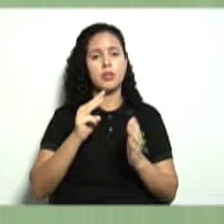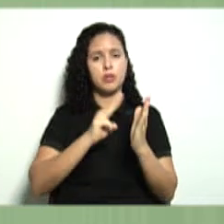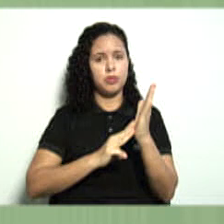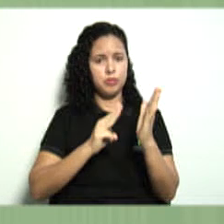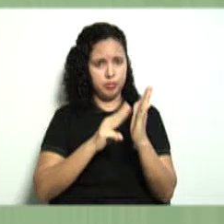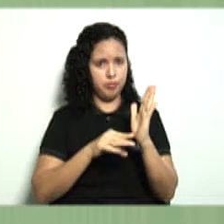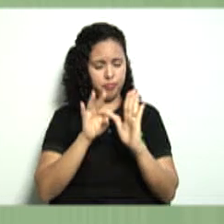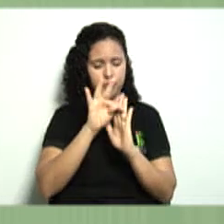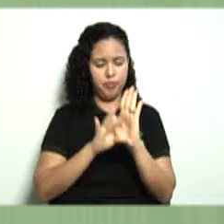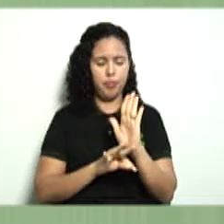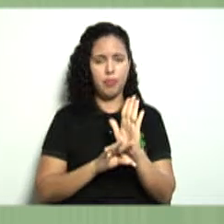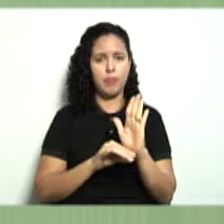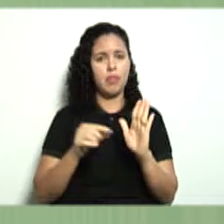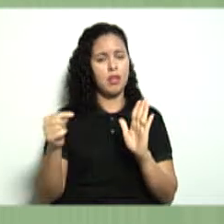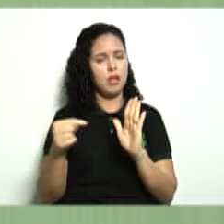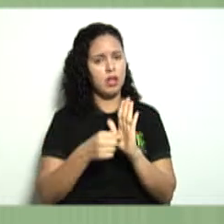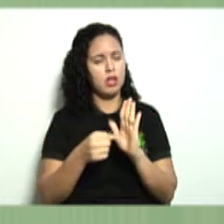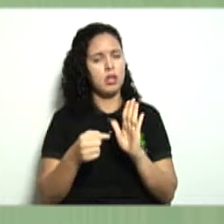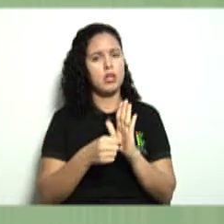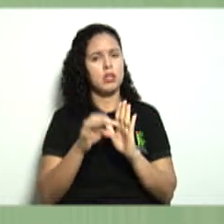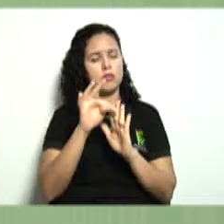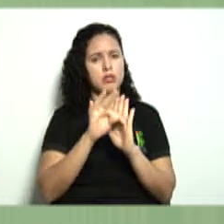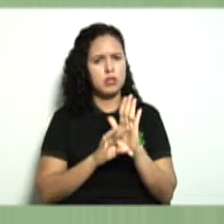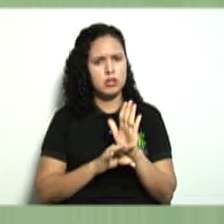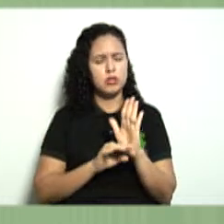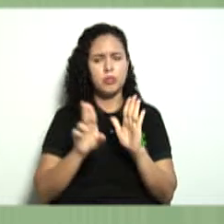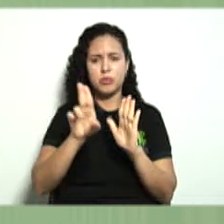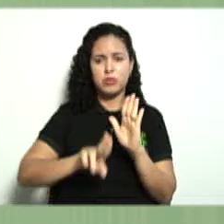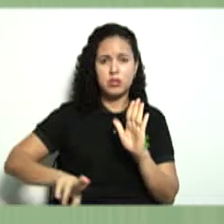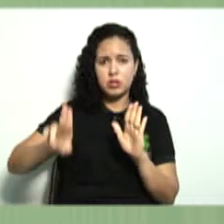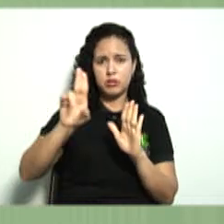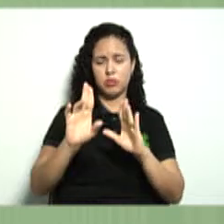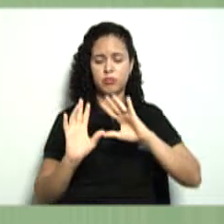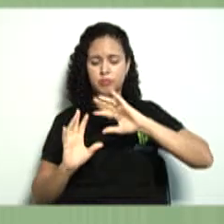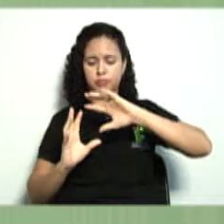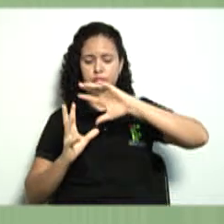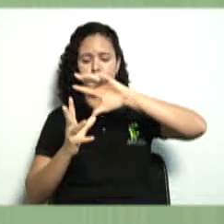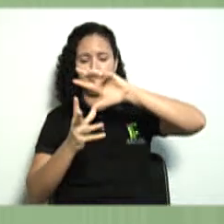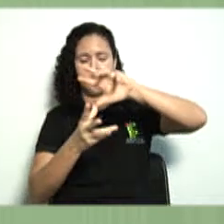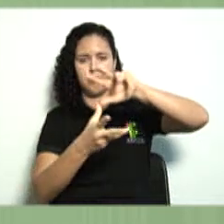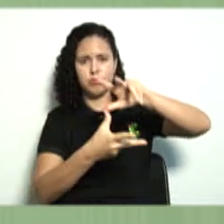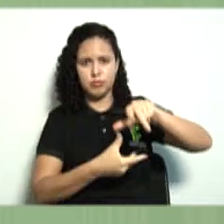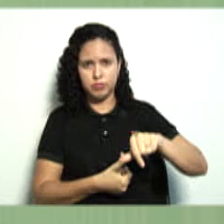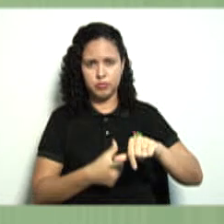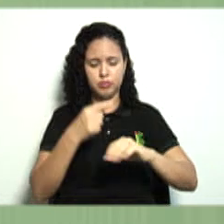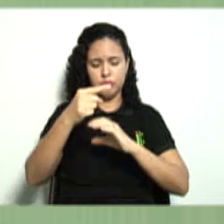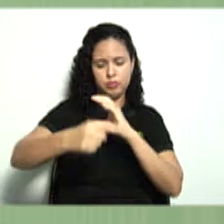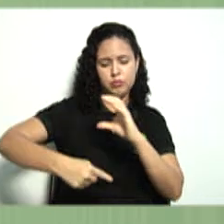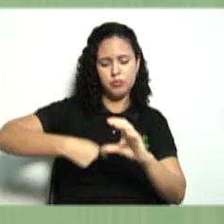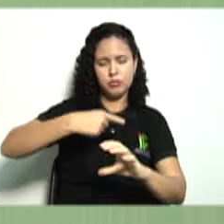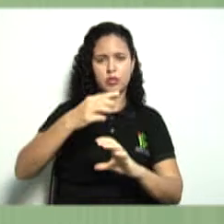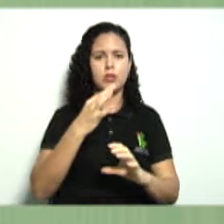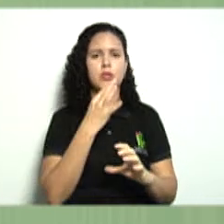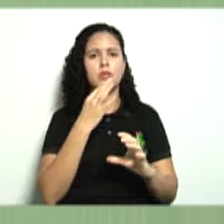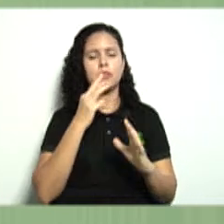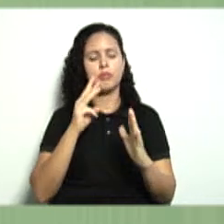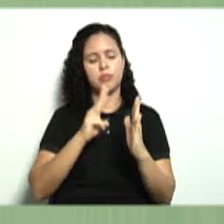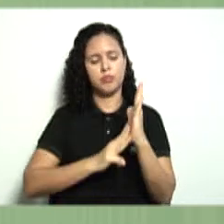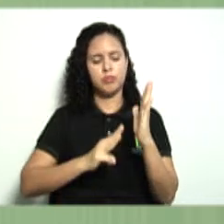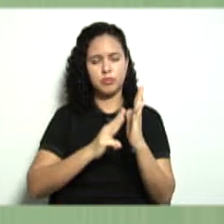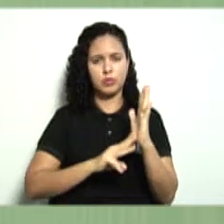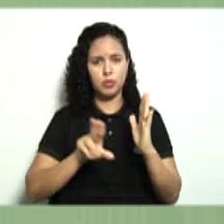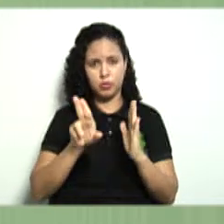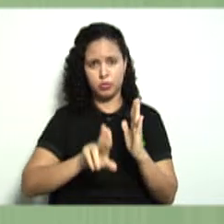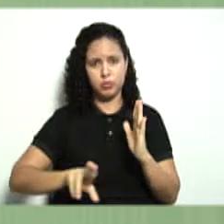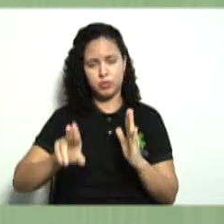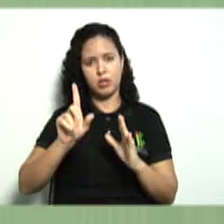é o quê? É um dos editores de texto mais utilizados no mundo, né? Então, o editor de texto mais utilizado no mundo, trata-se